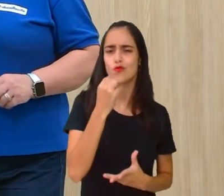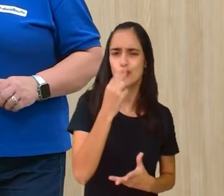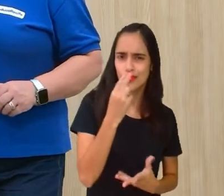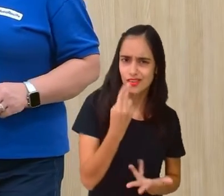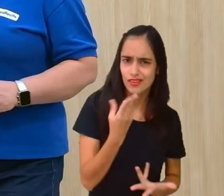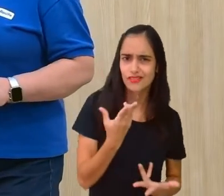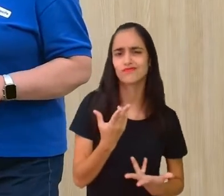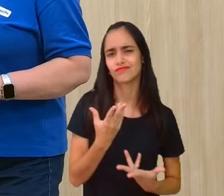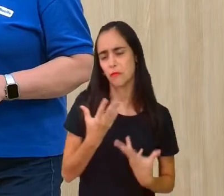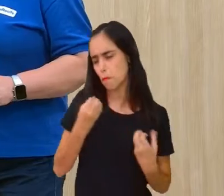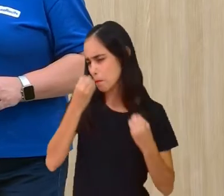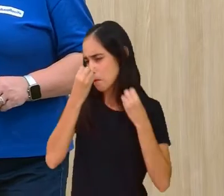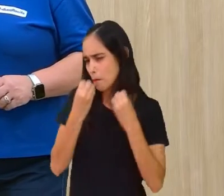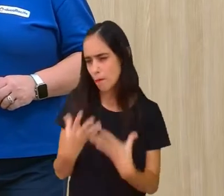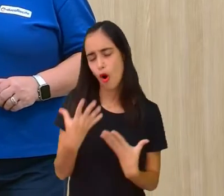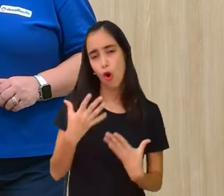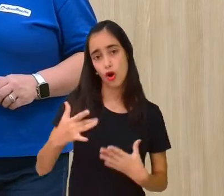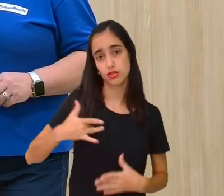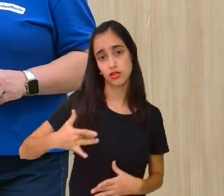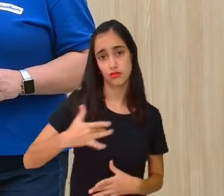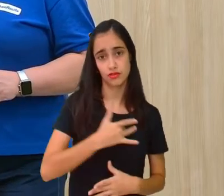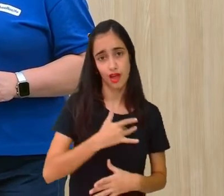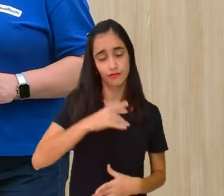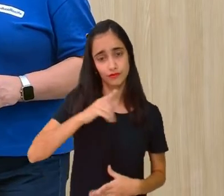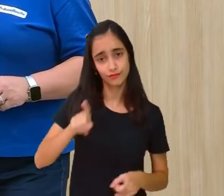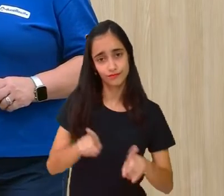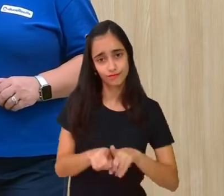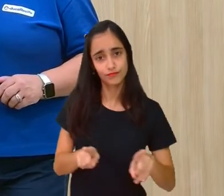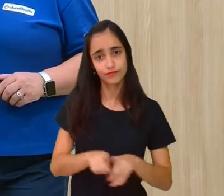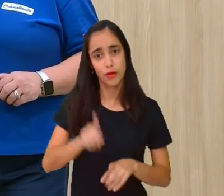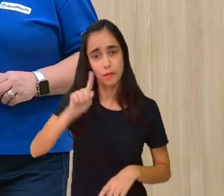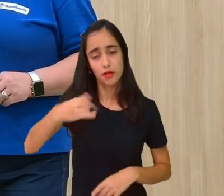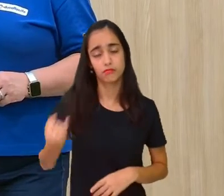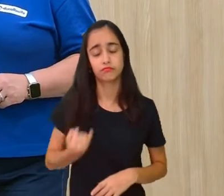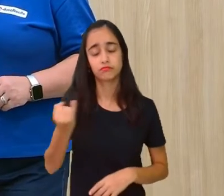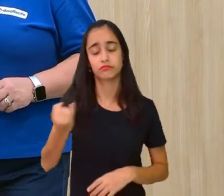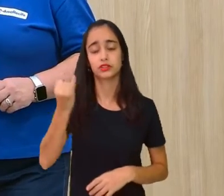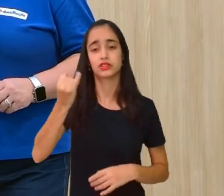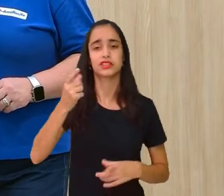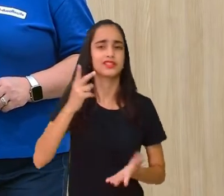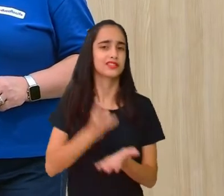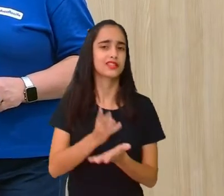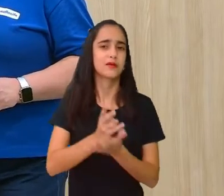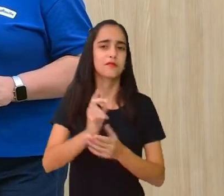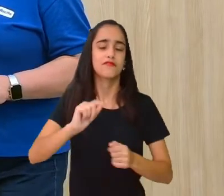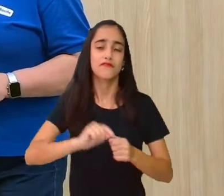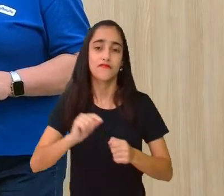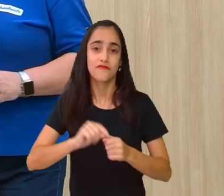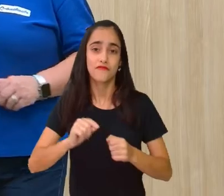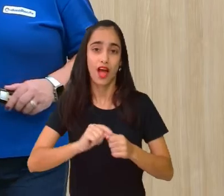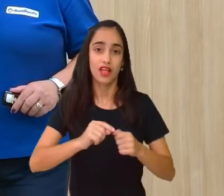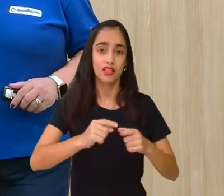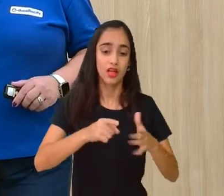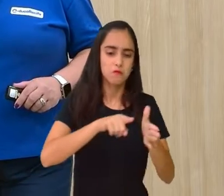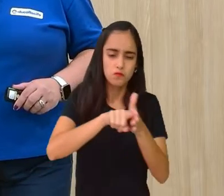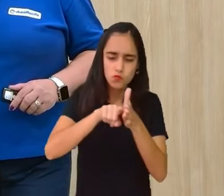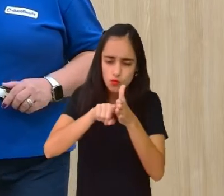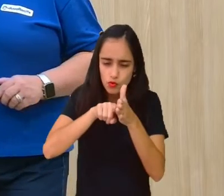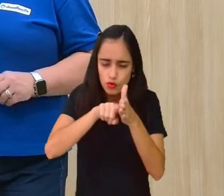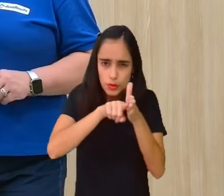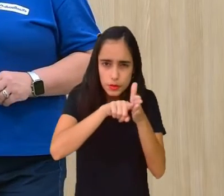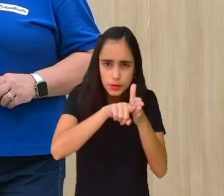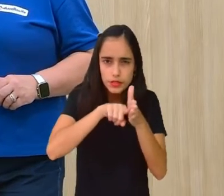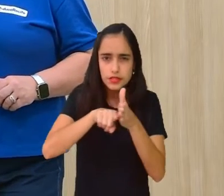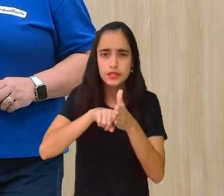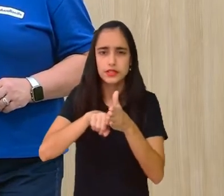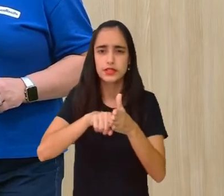a importância de estar sempre, né, fazendo aí um exame de sangue para ver como é que estão as células que